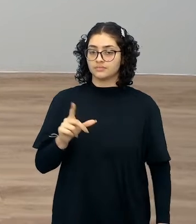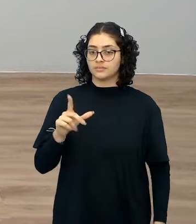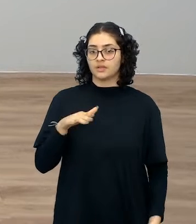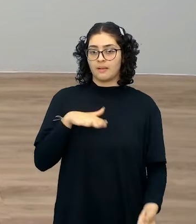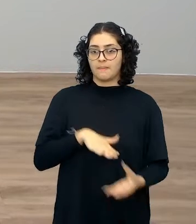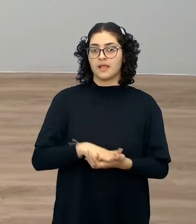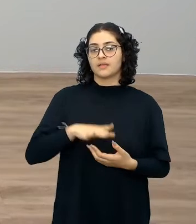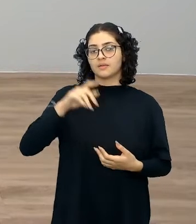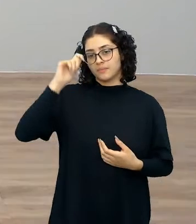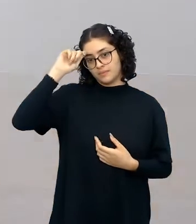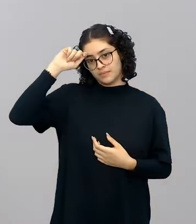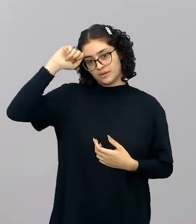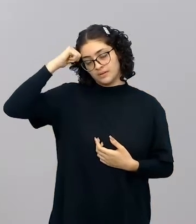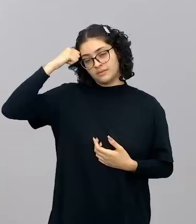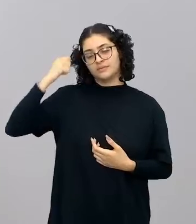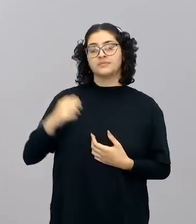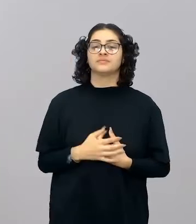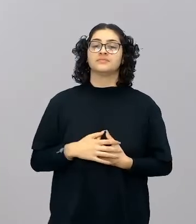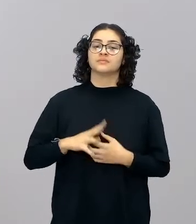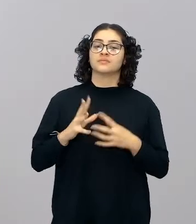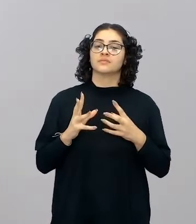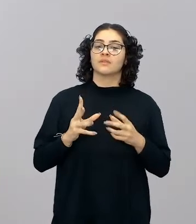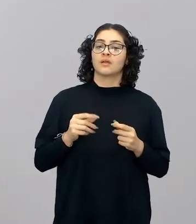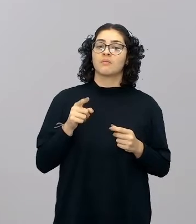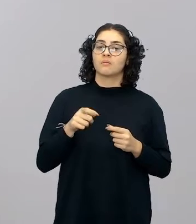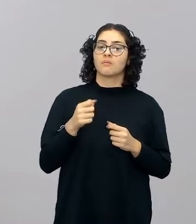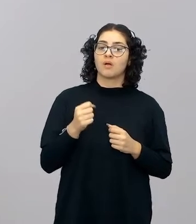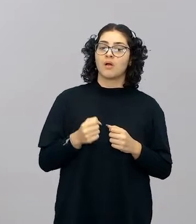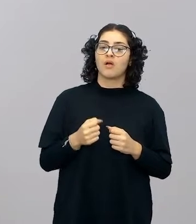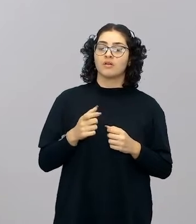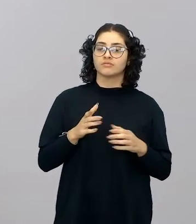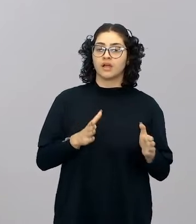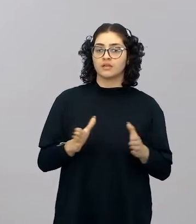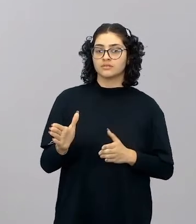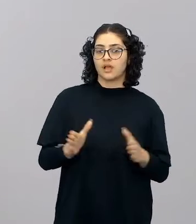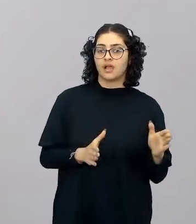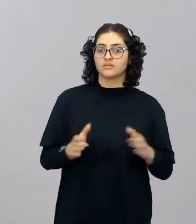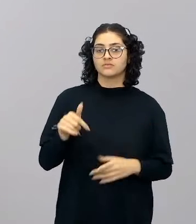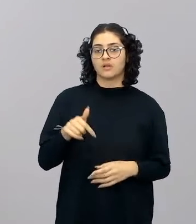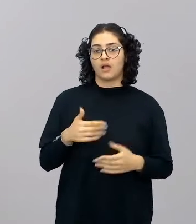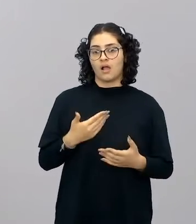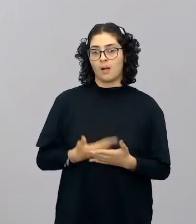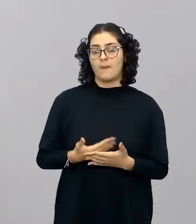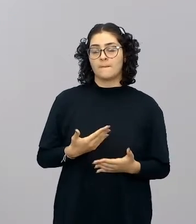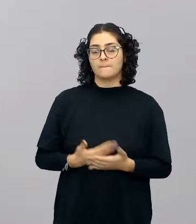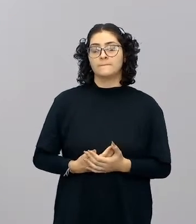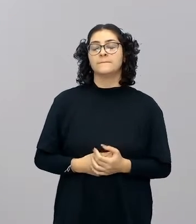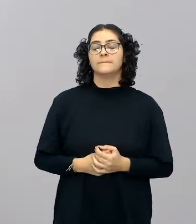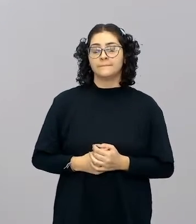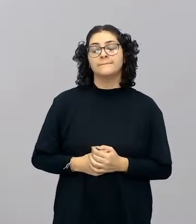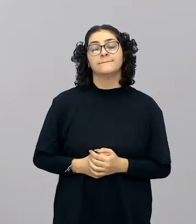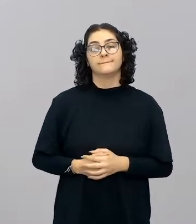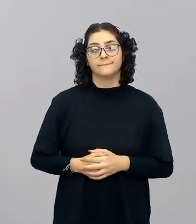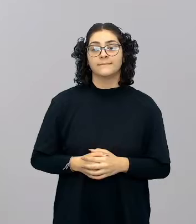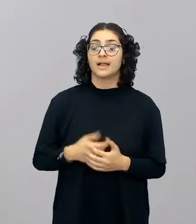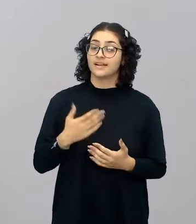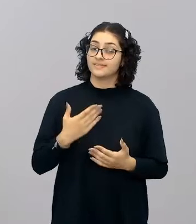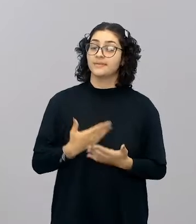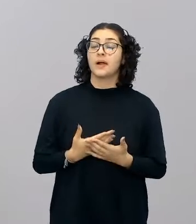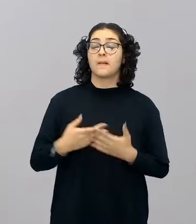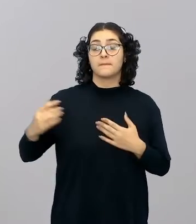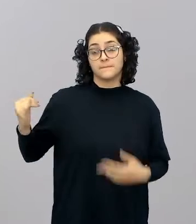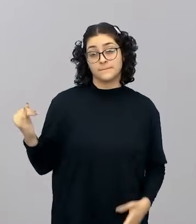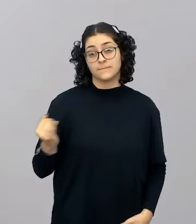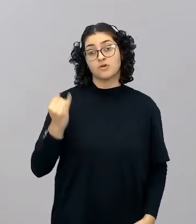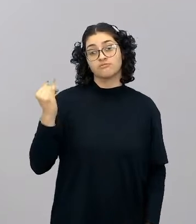sapatos pretos, então, para que todos aí possam ter acesso à nossa aula de hoje. Aliás, uma aula bem